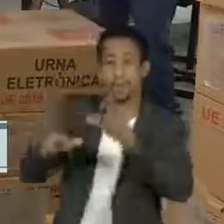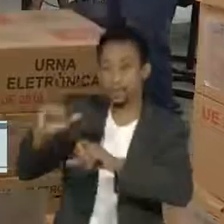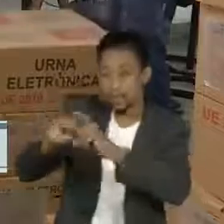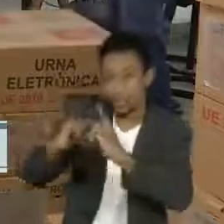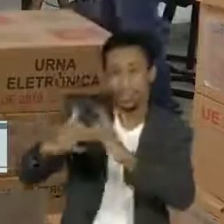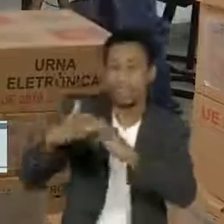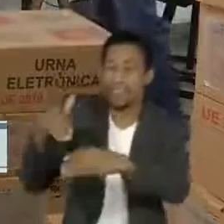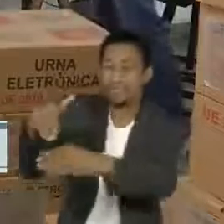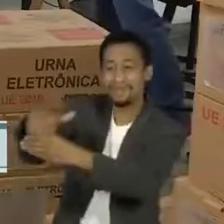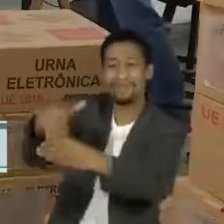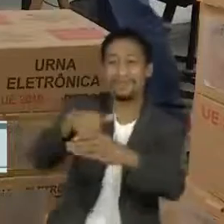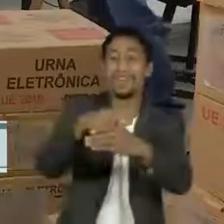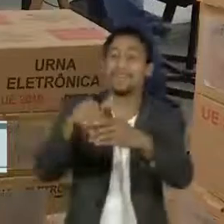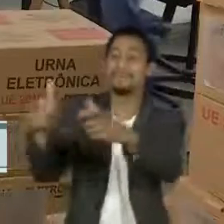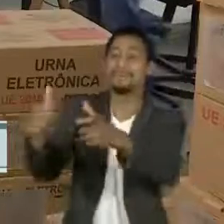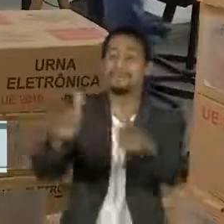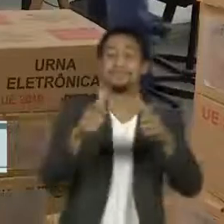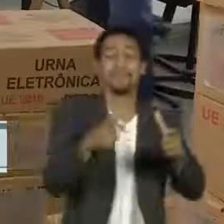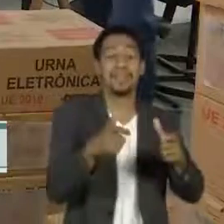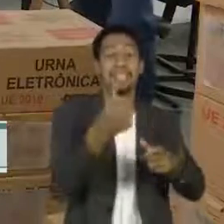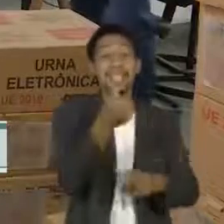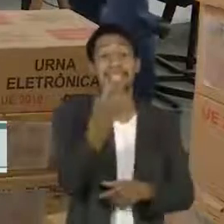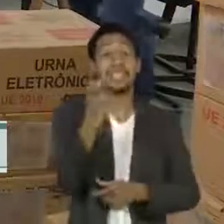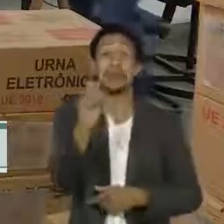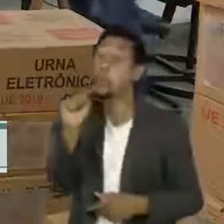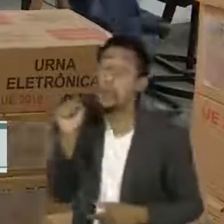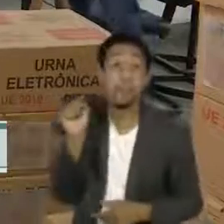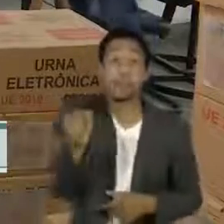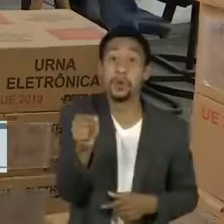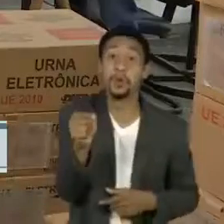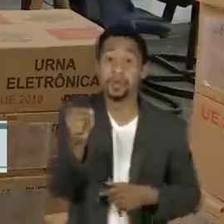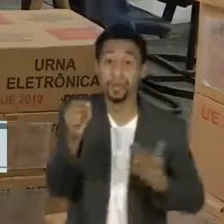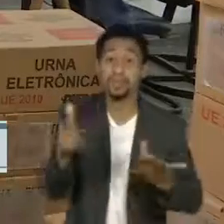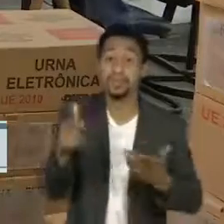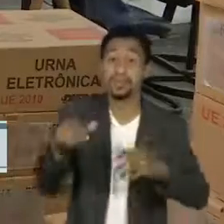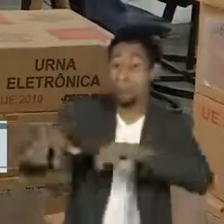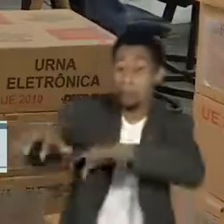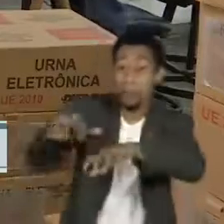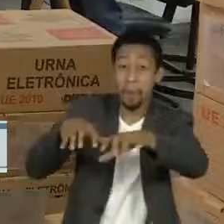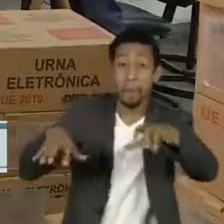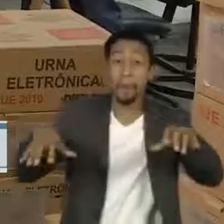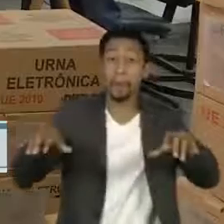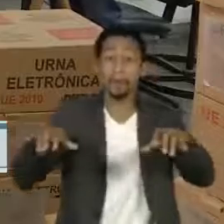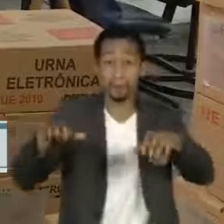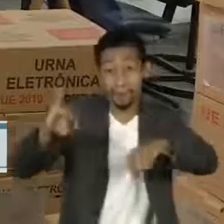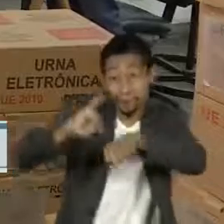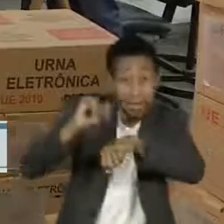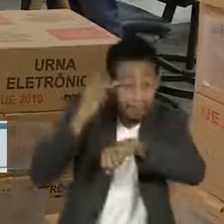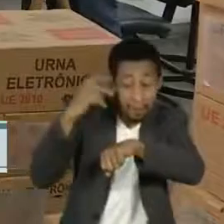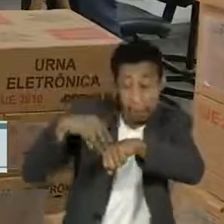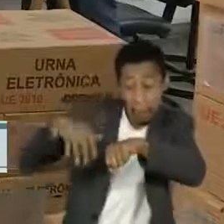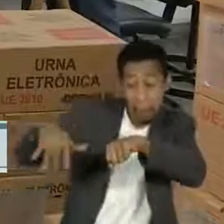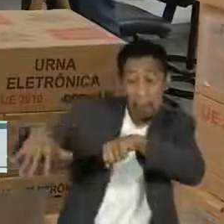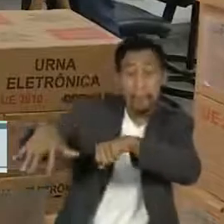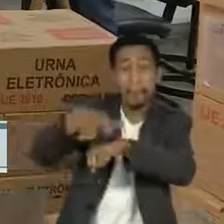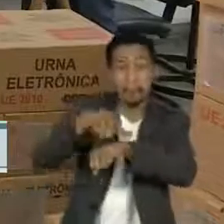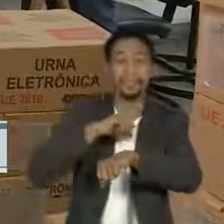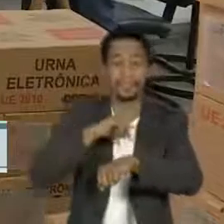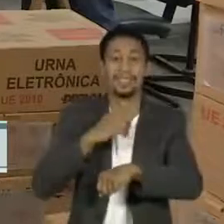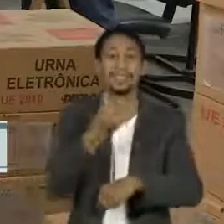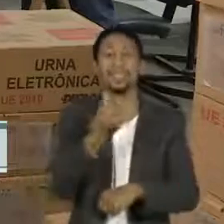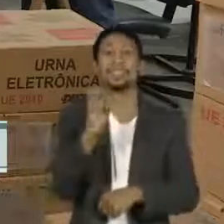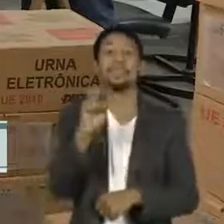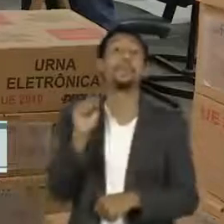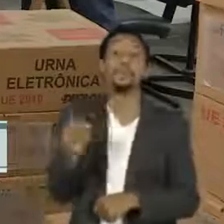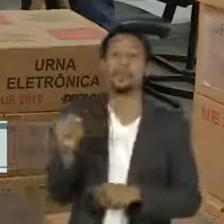de 85 mil sessões de votação espalhadas pelos 645 municípios do estado. A gente conversou com a Rafaela Marques,